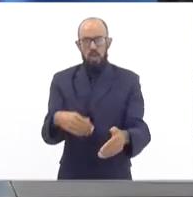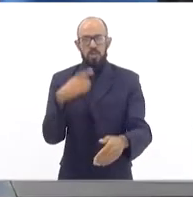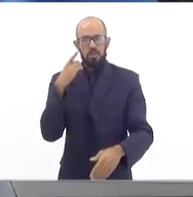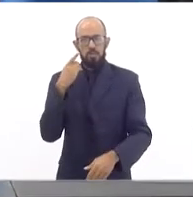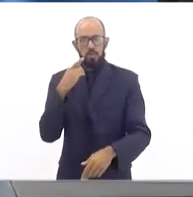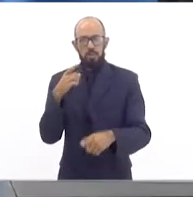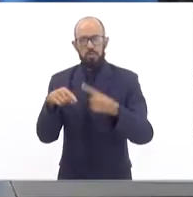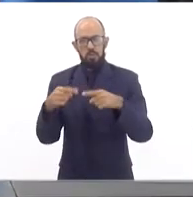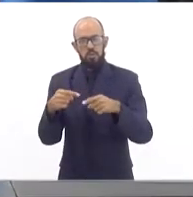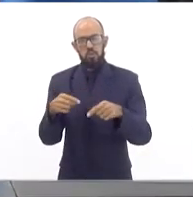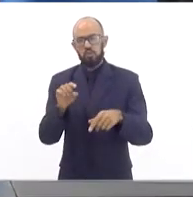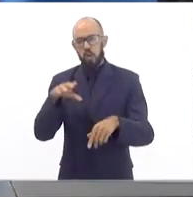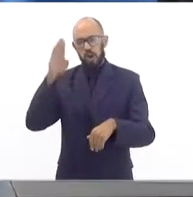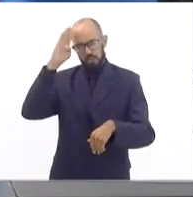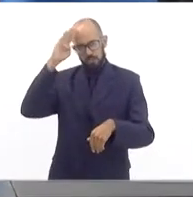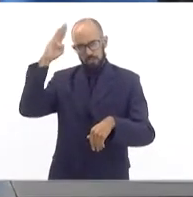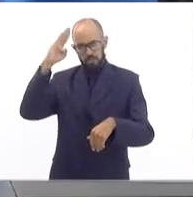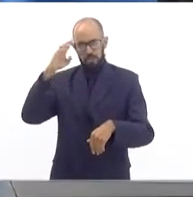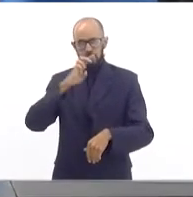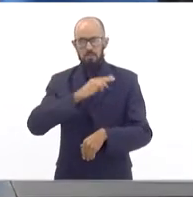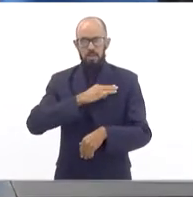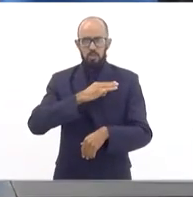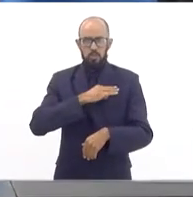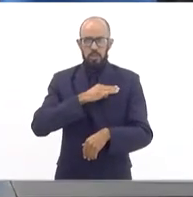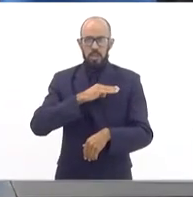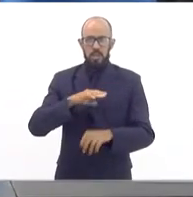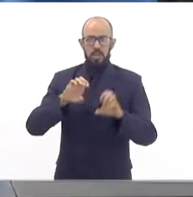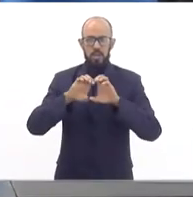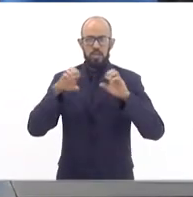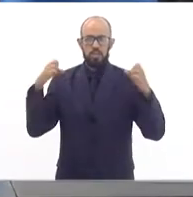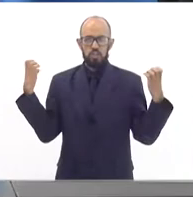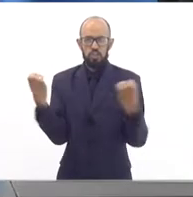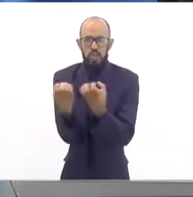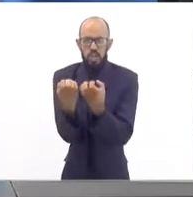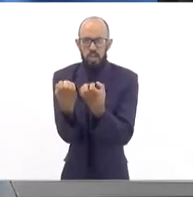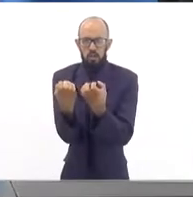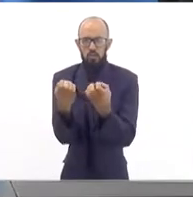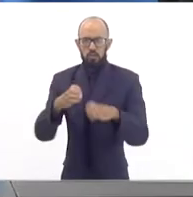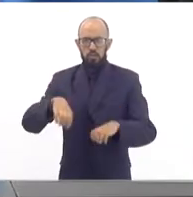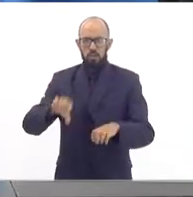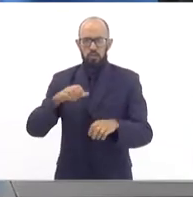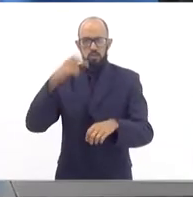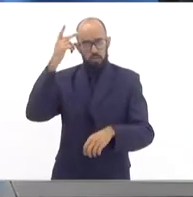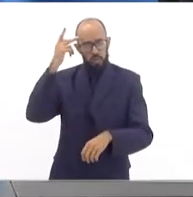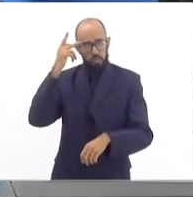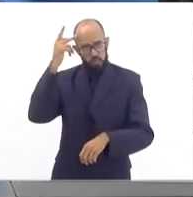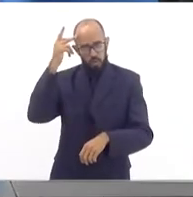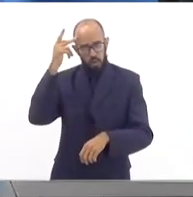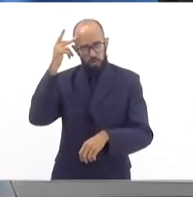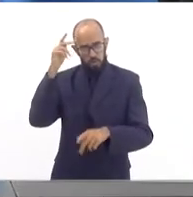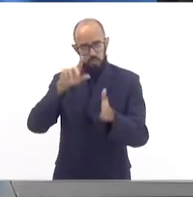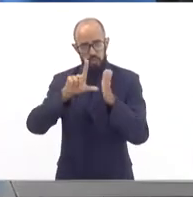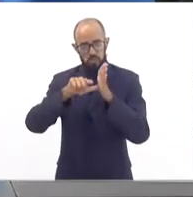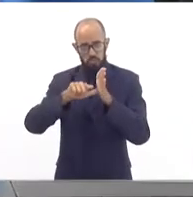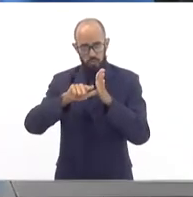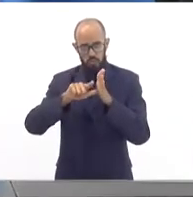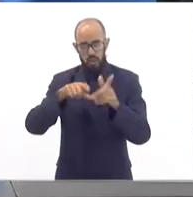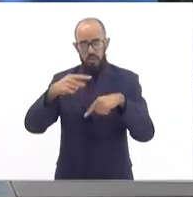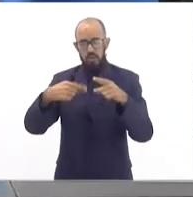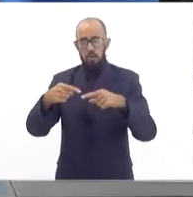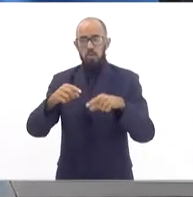estações chaves, que era Madureira, Engenho de Dentro, São Cristóvão e Central do Brasil. Aí, durante a pandemia,